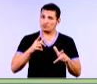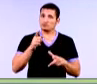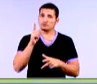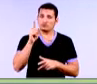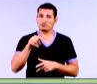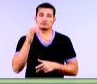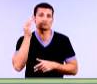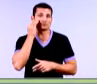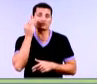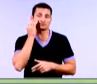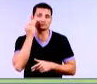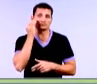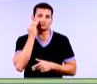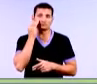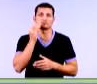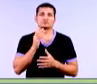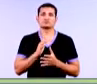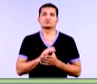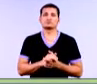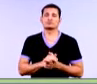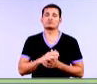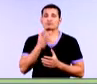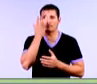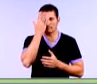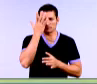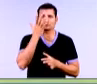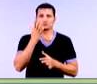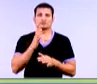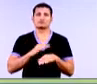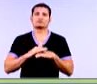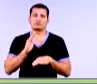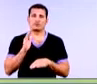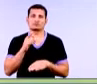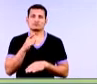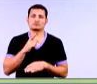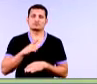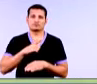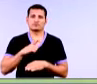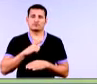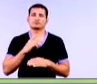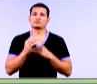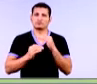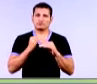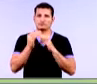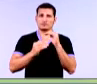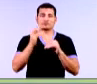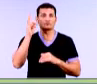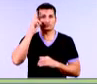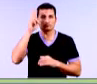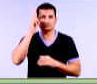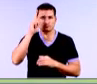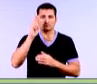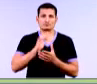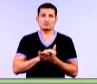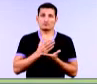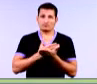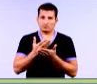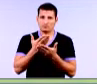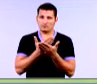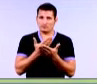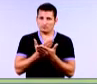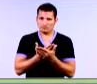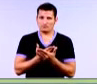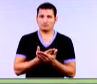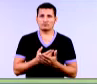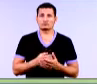teste, ele facilita mais quando você tem o desenvolvimento. Lembrando que a partir desta aula vai